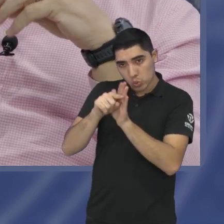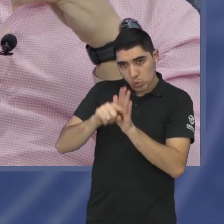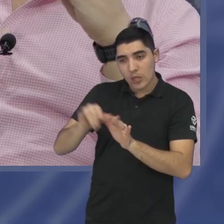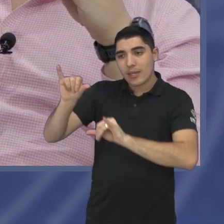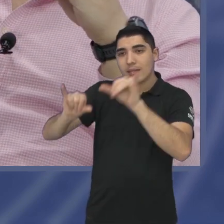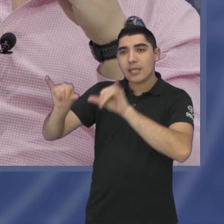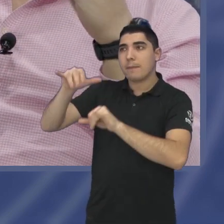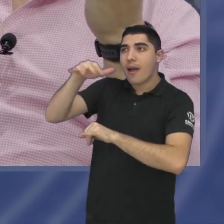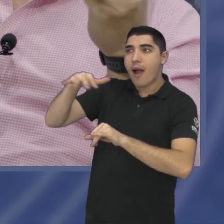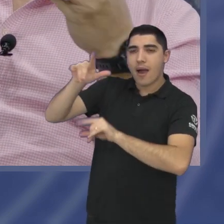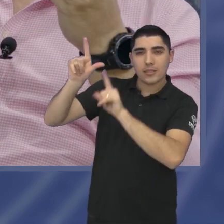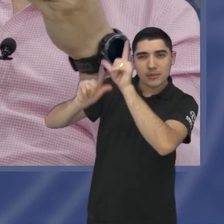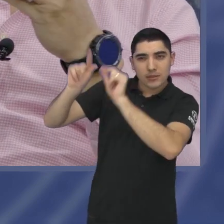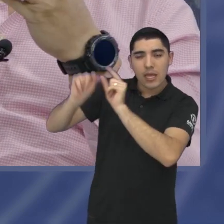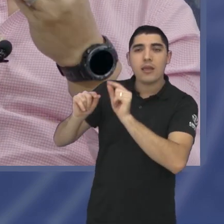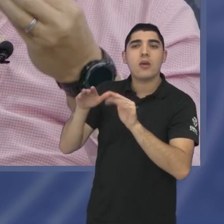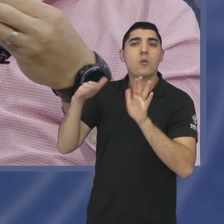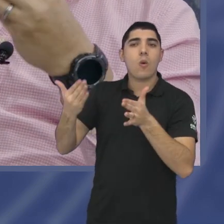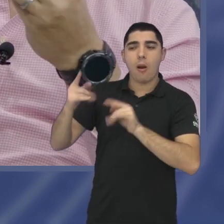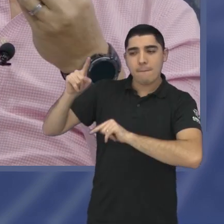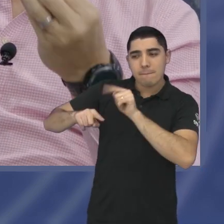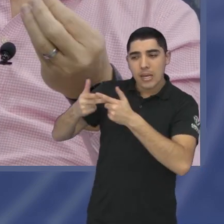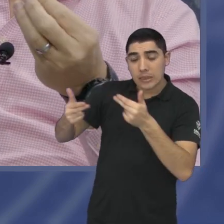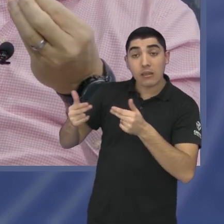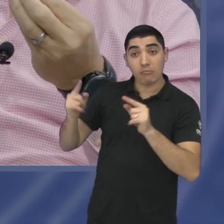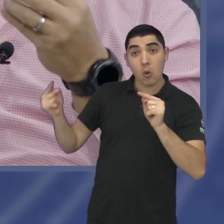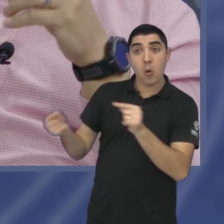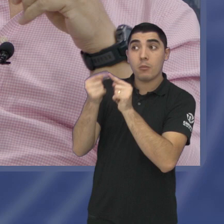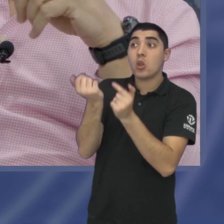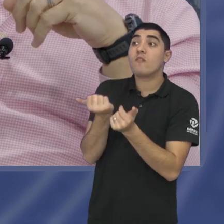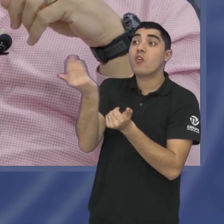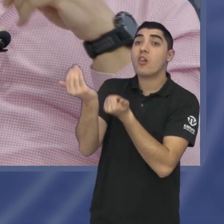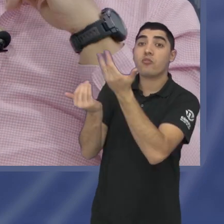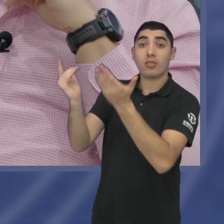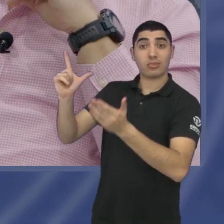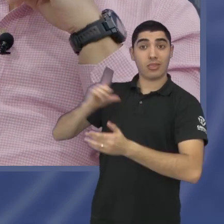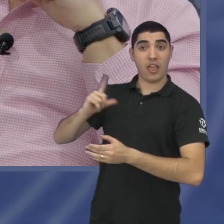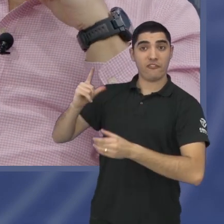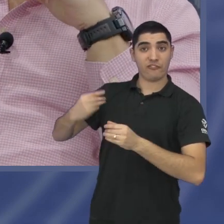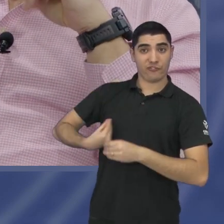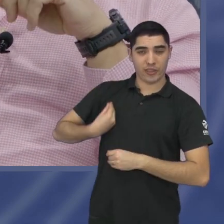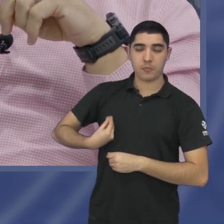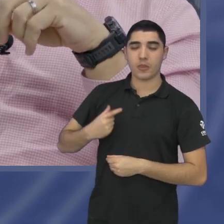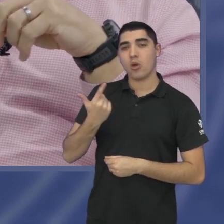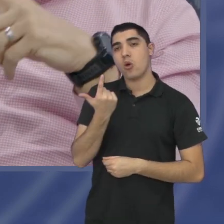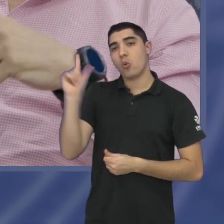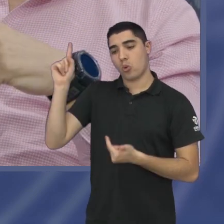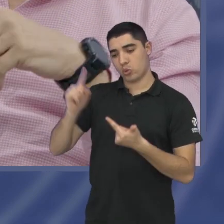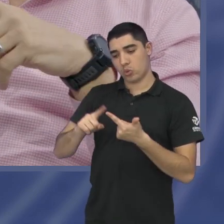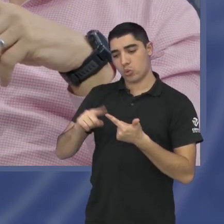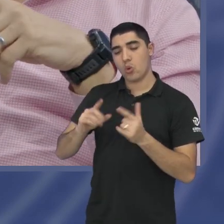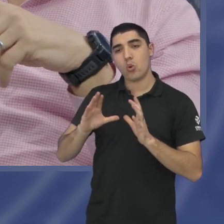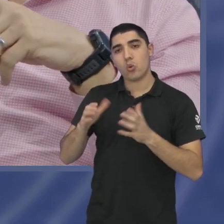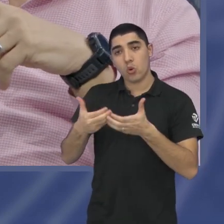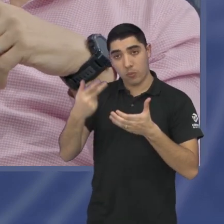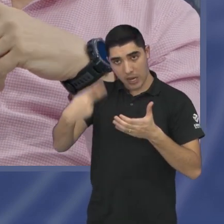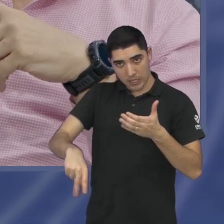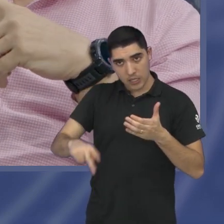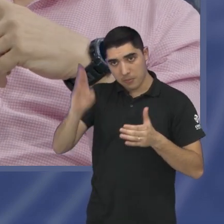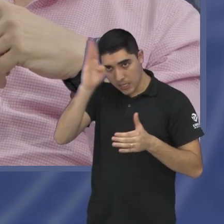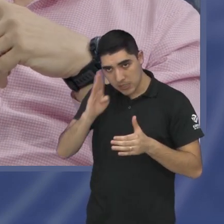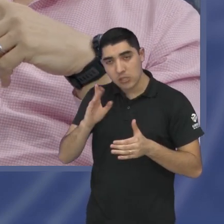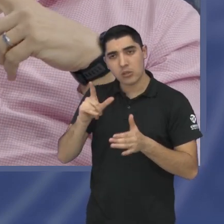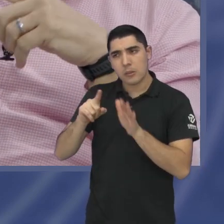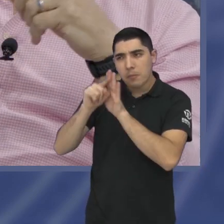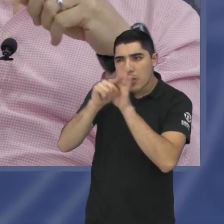que identifica os elementos que poderiam formar vida em outros lugares. Tem um grupo muito forte que trabalha